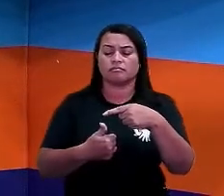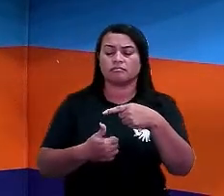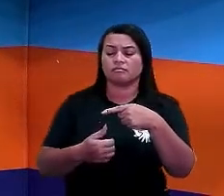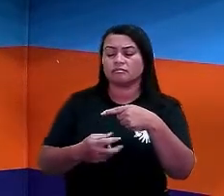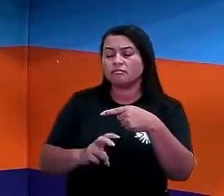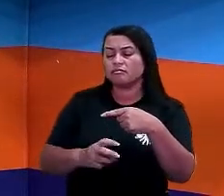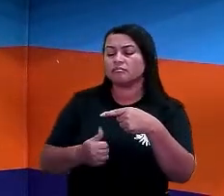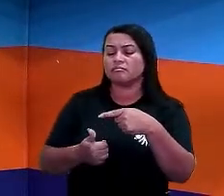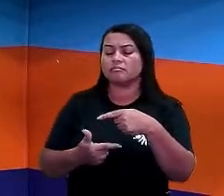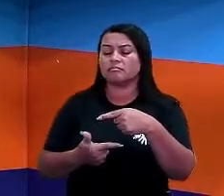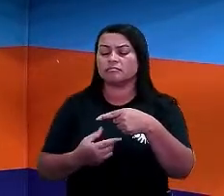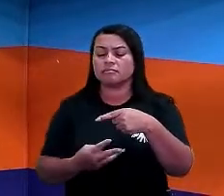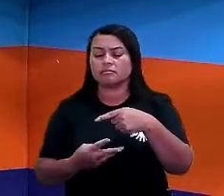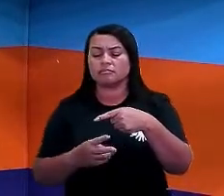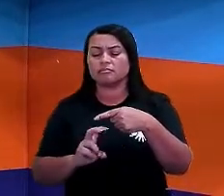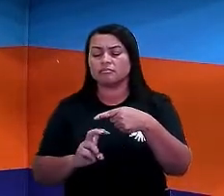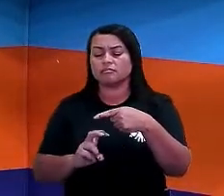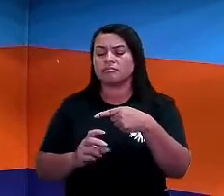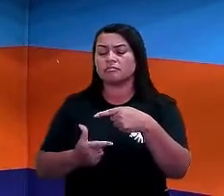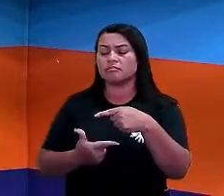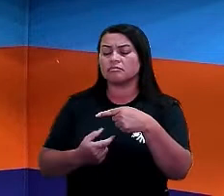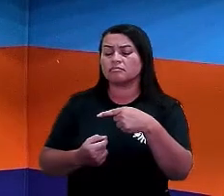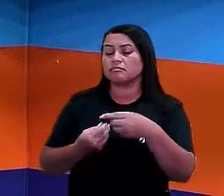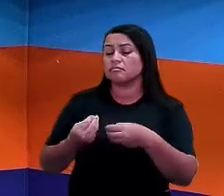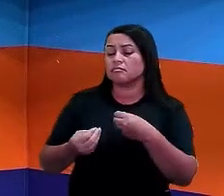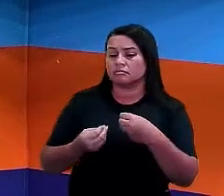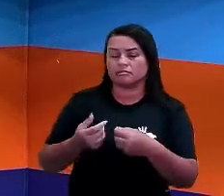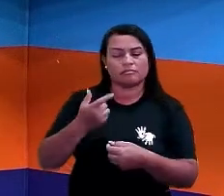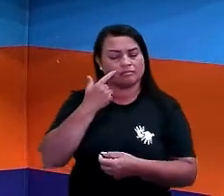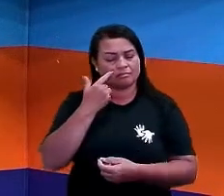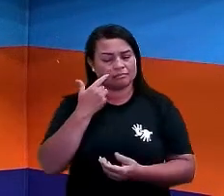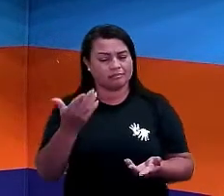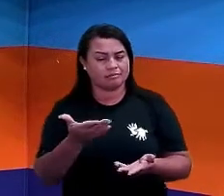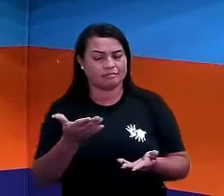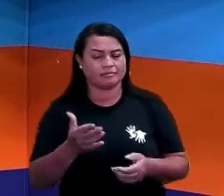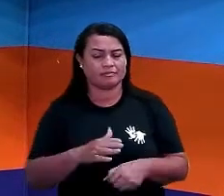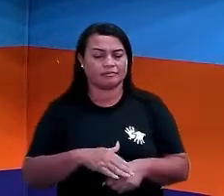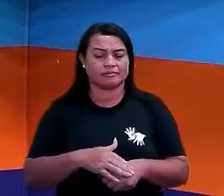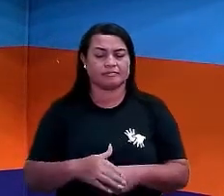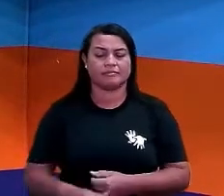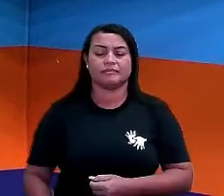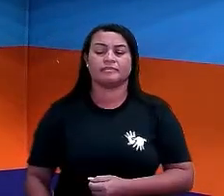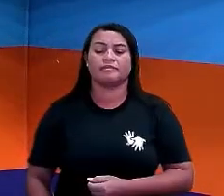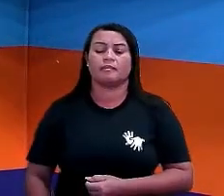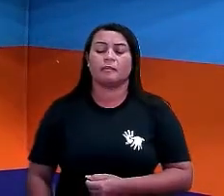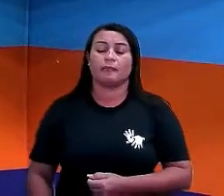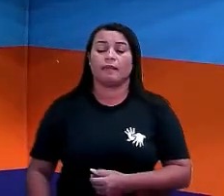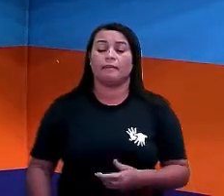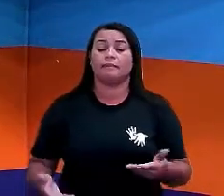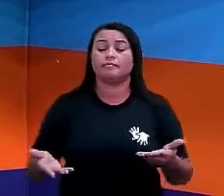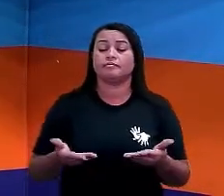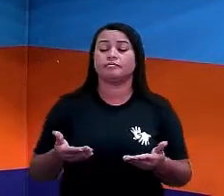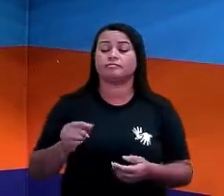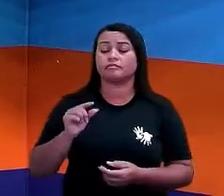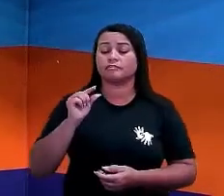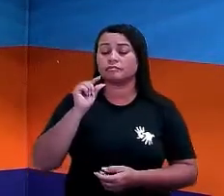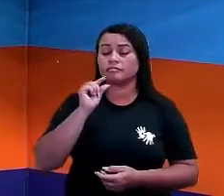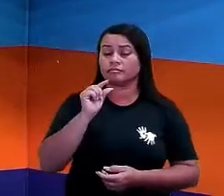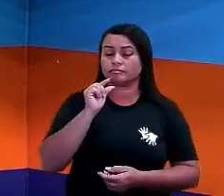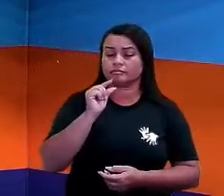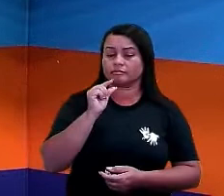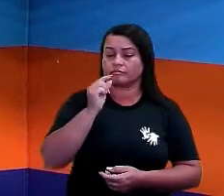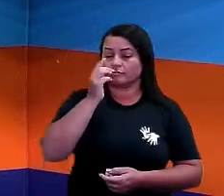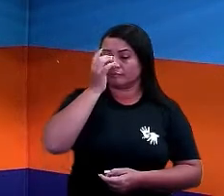35, o número 20, como é que eu faço? É isso que a gente vai ver agora. Agora vai ficar um pouquinho